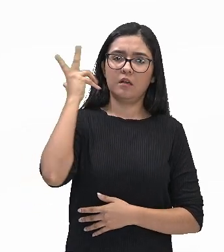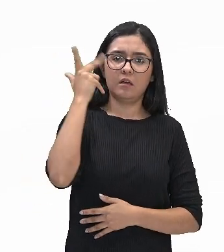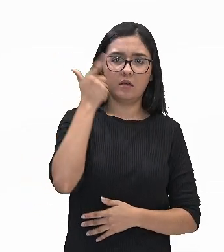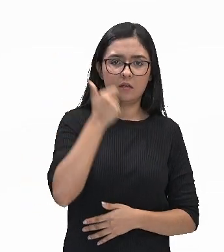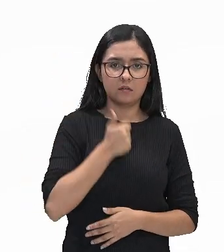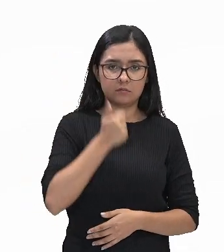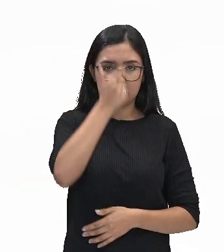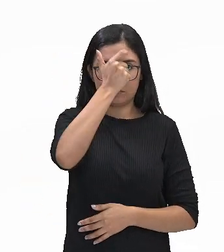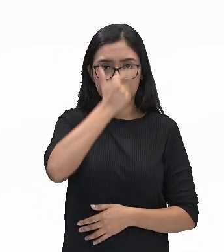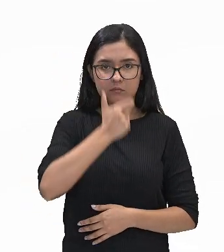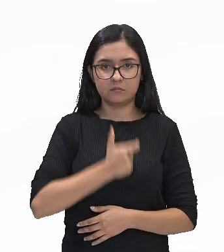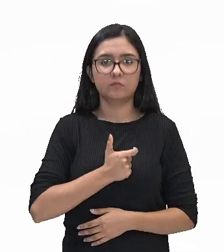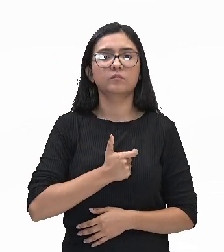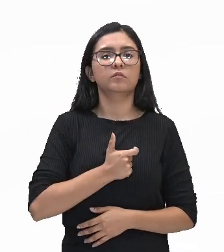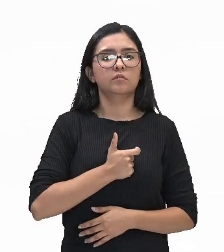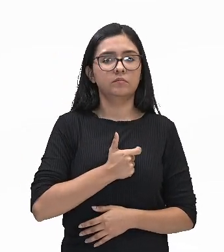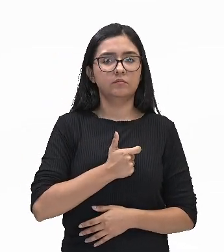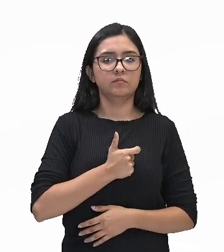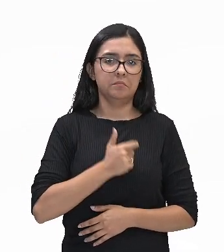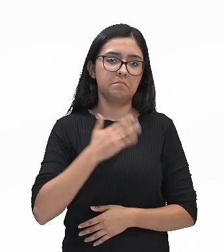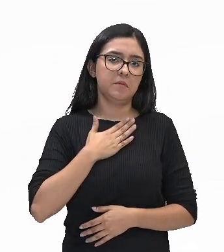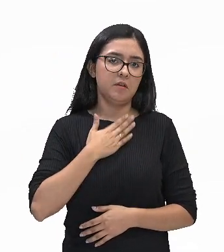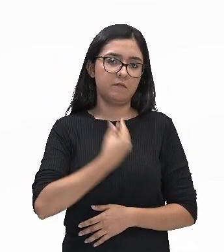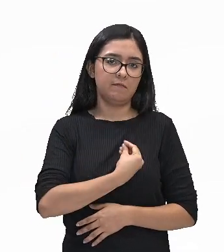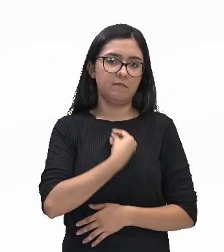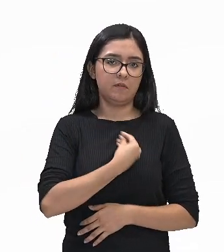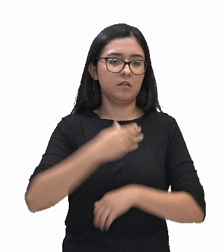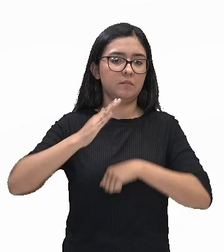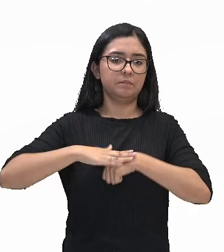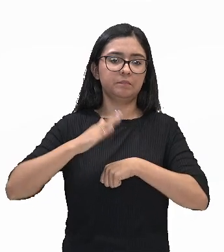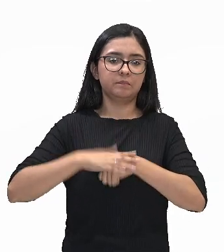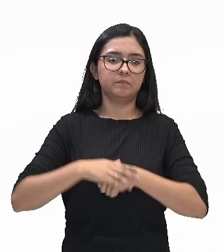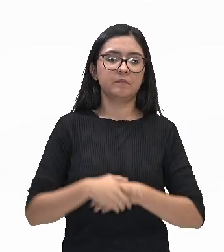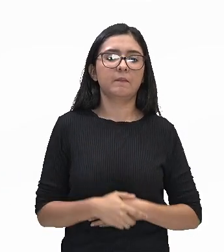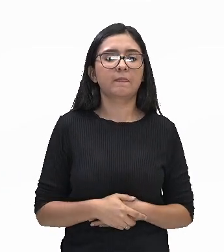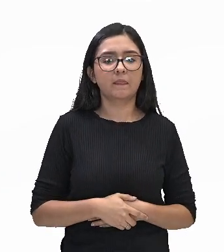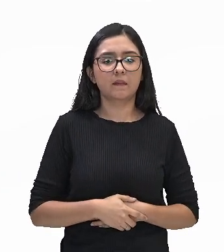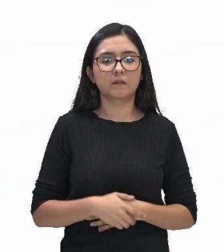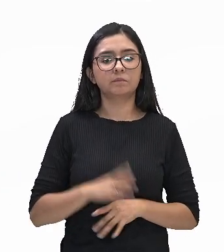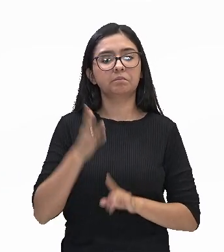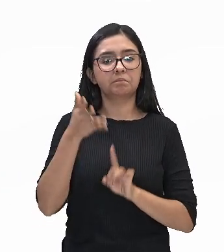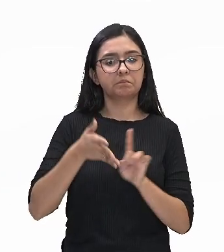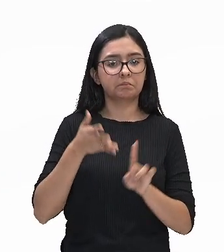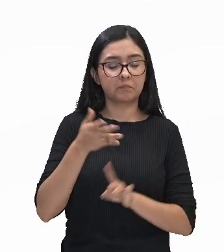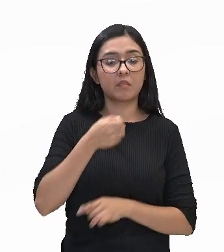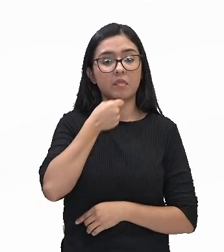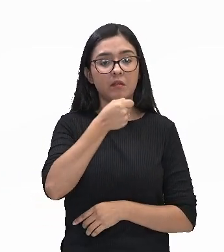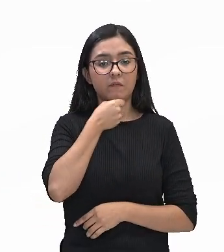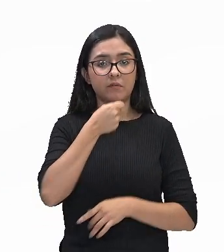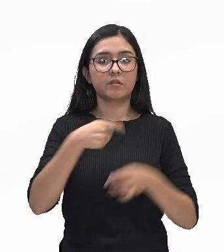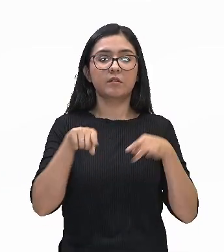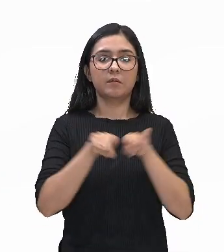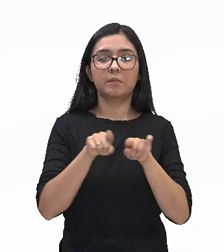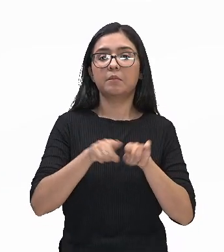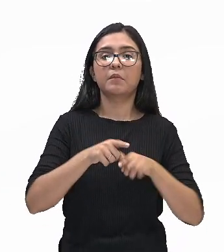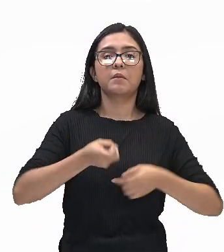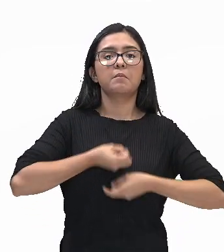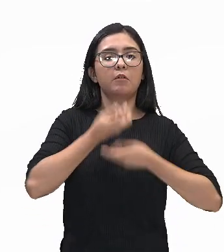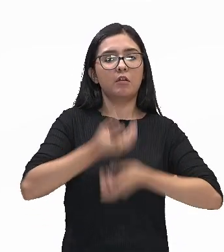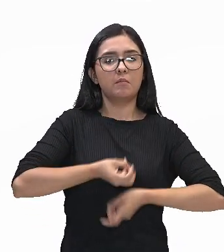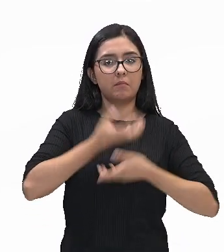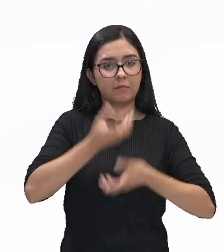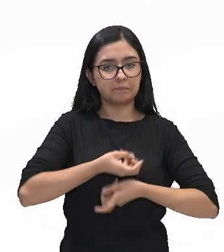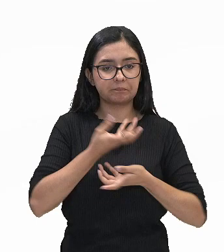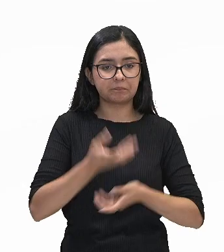você, sobre você, depoimentos, entrevistas e poemas. Quando você